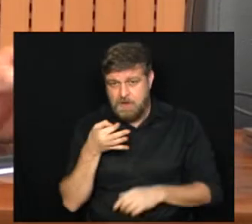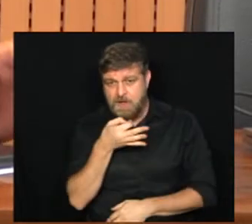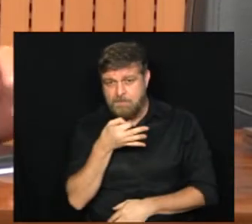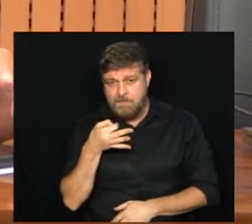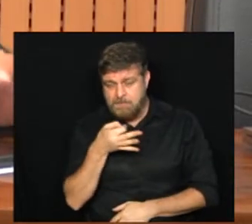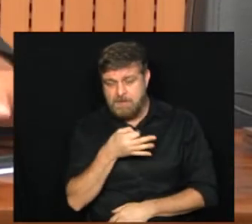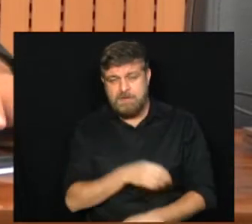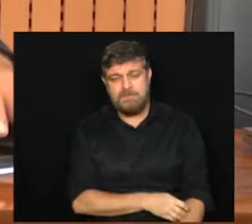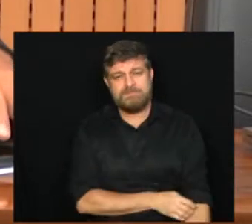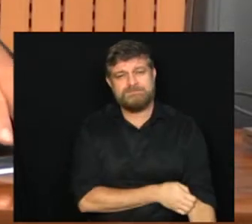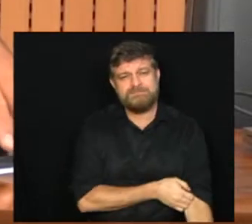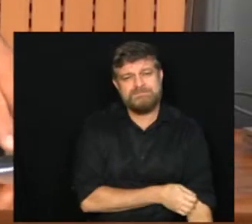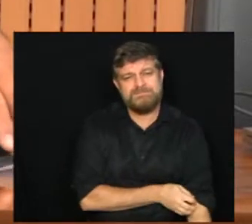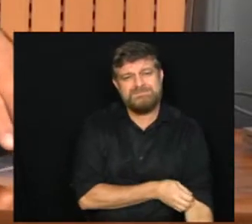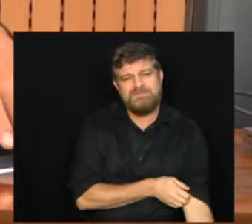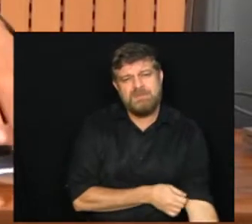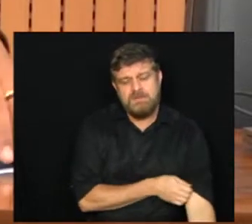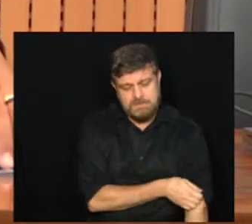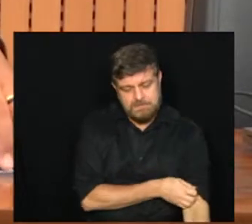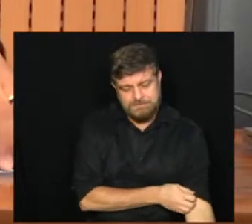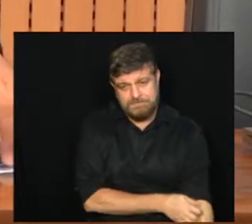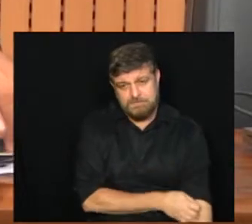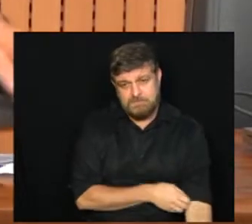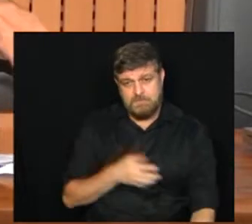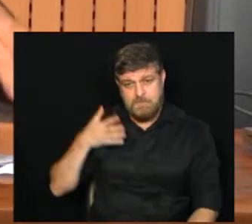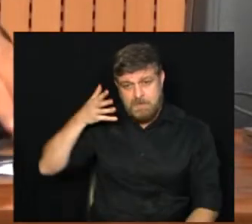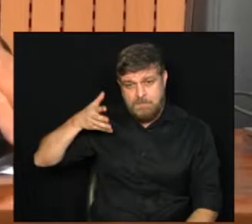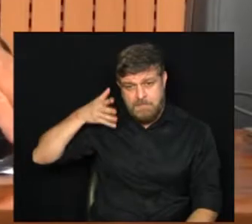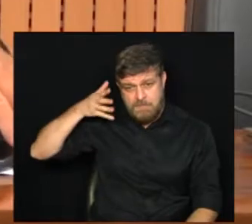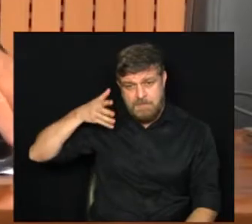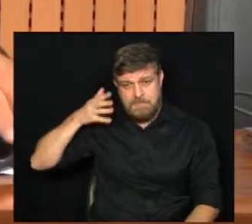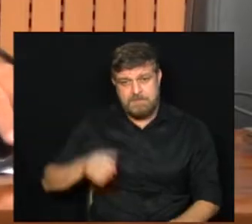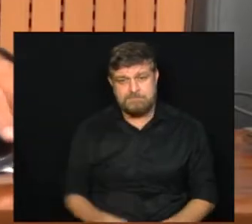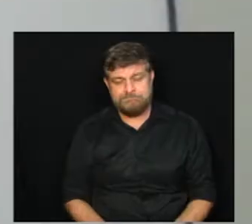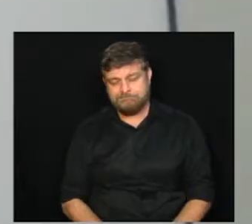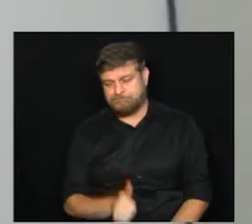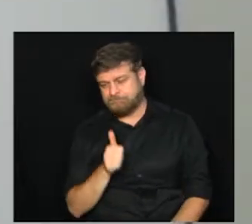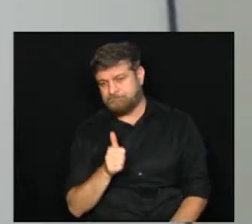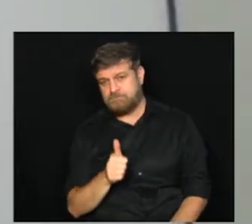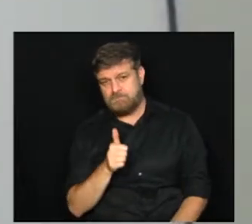aí. Pode, então, seguir contigo. Tá joia.